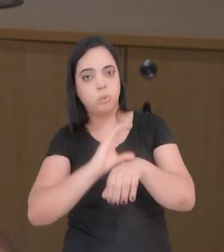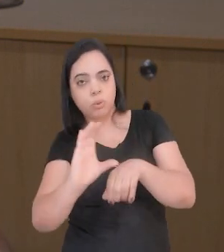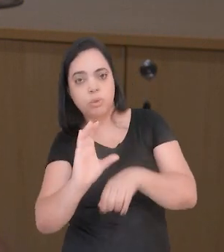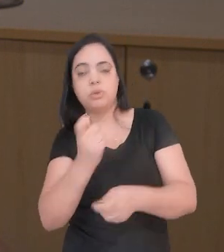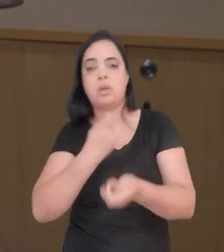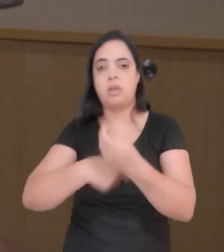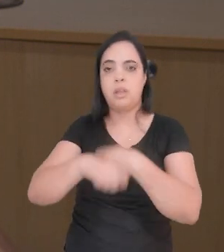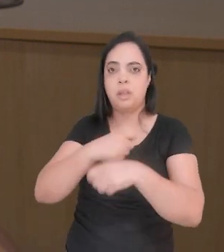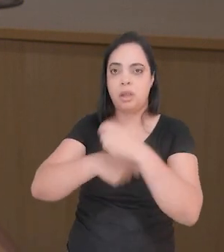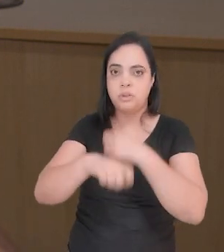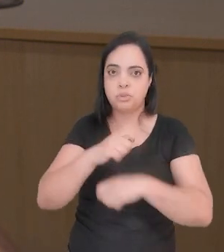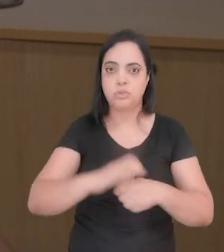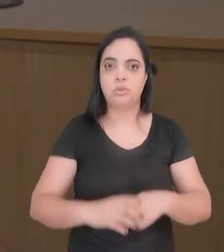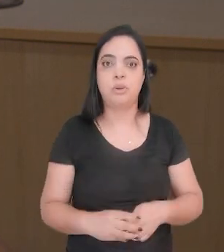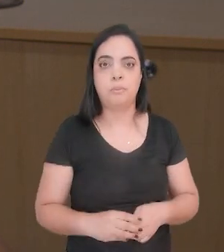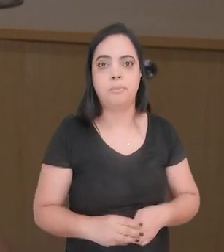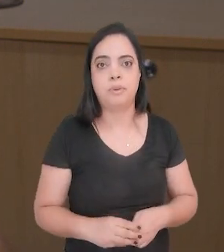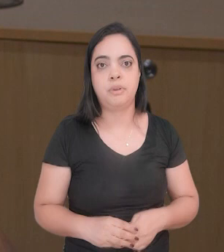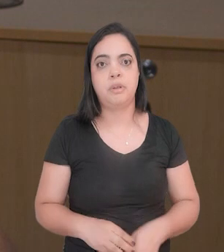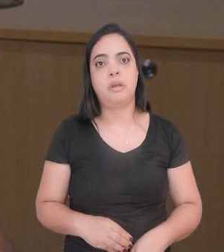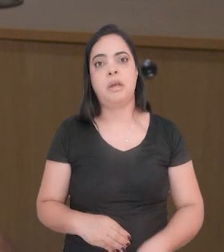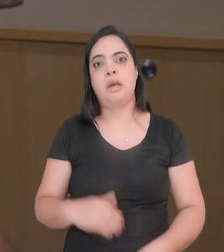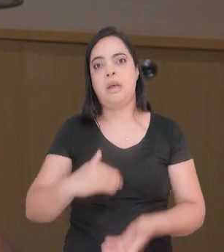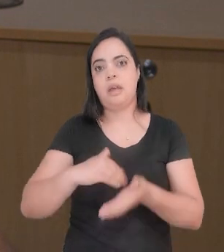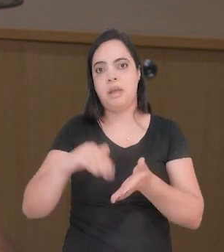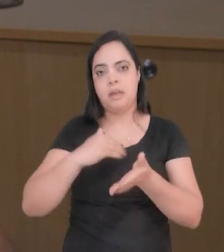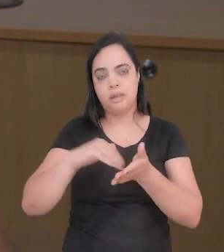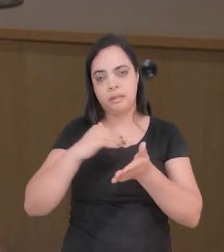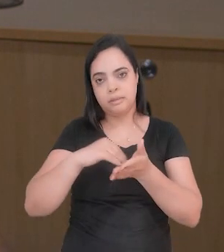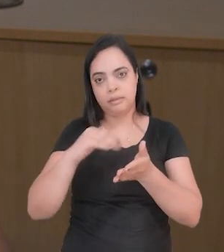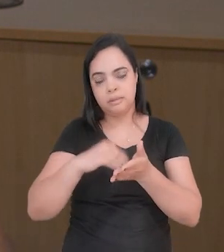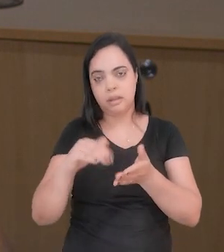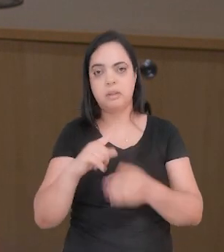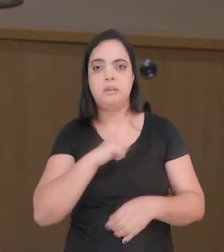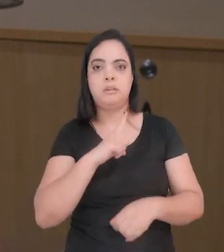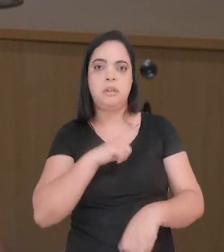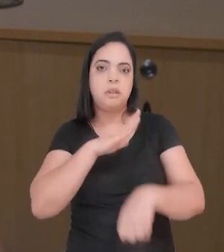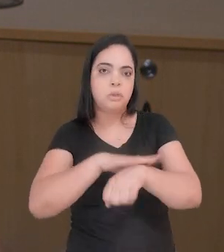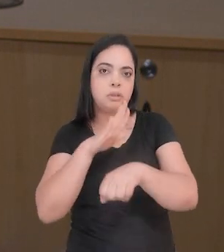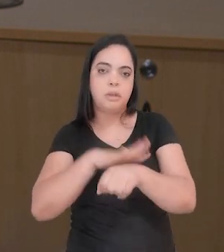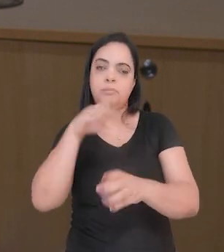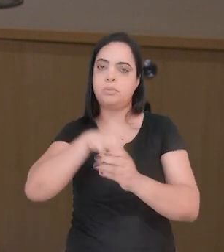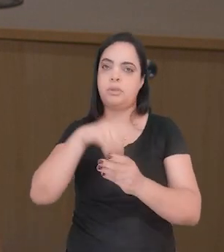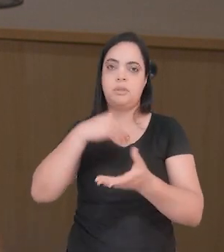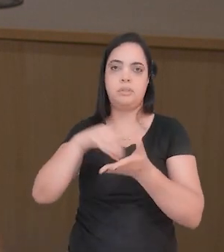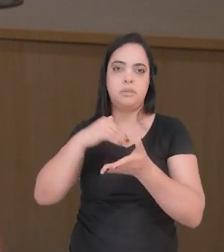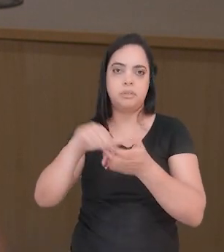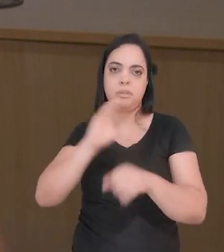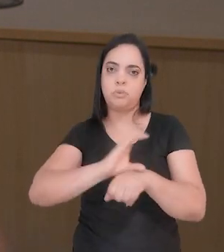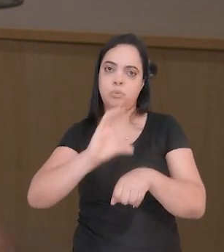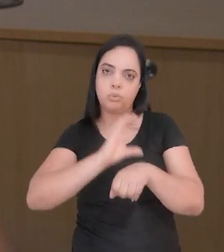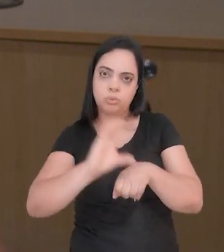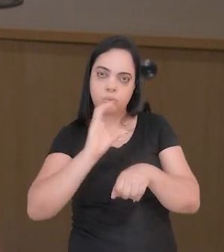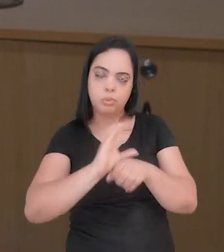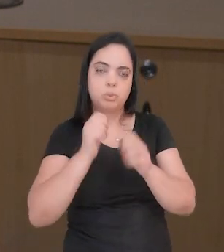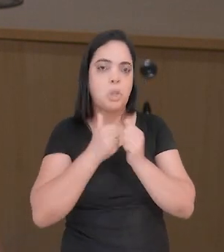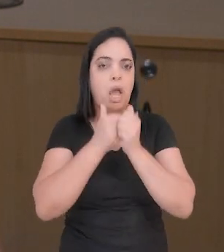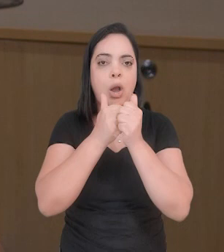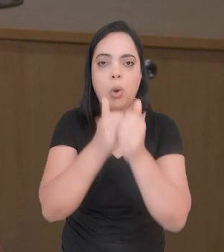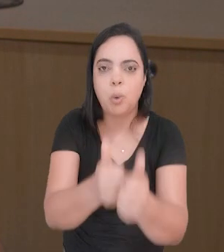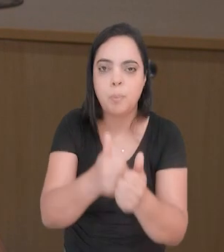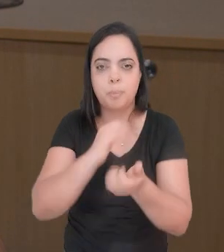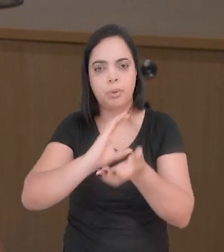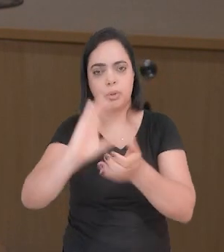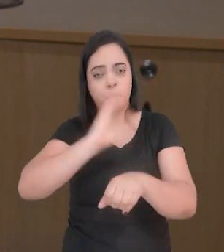parte administrativa como o secretário normalmente já vem com o tempo dentro da secretaria do curso de acompanha